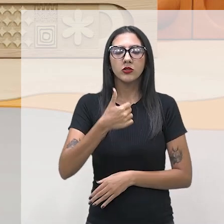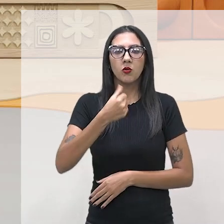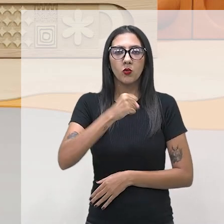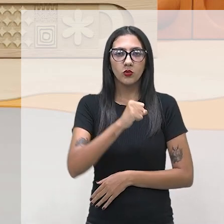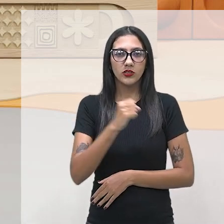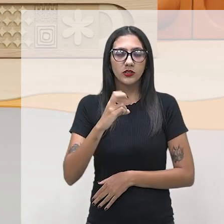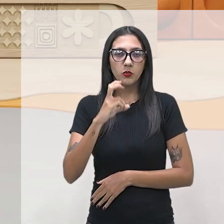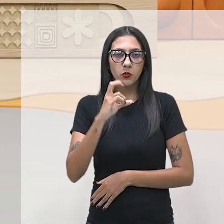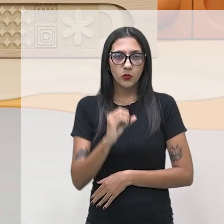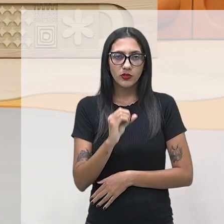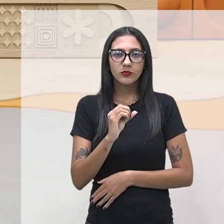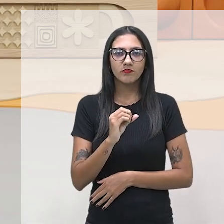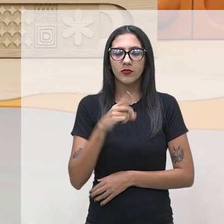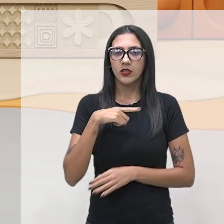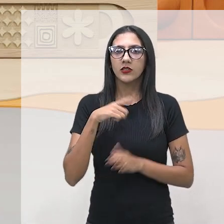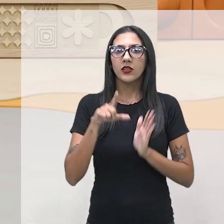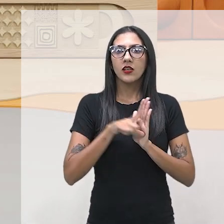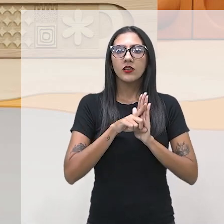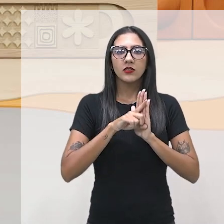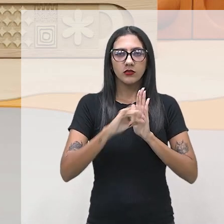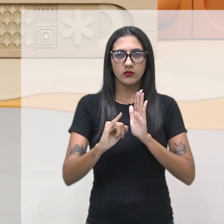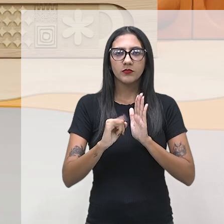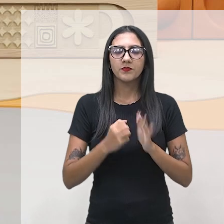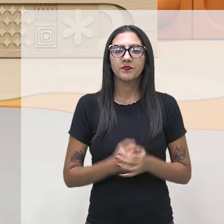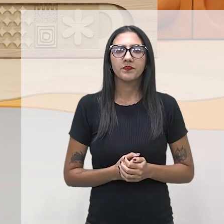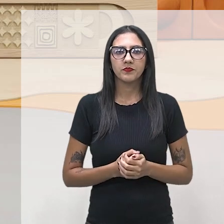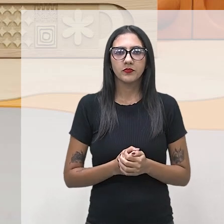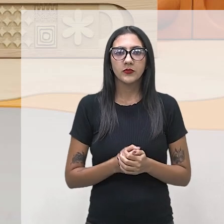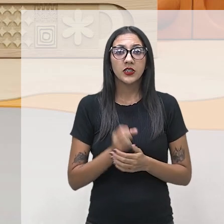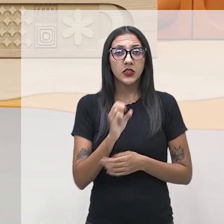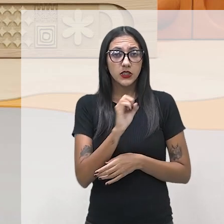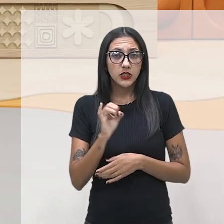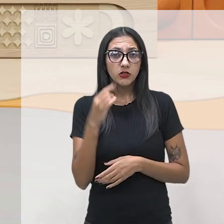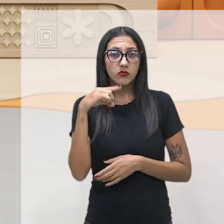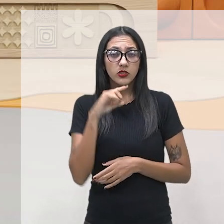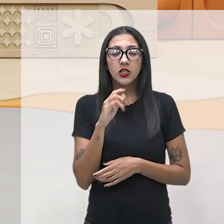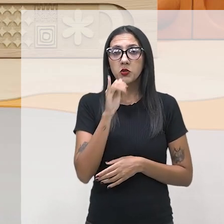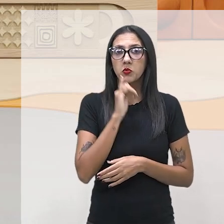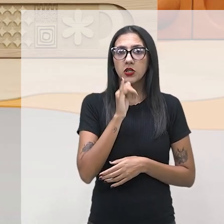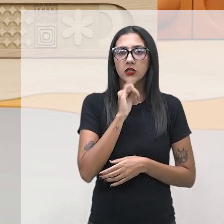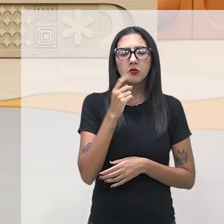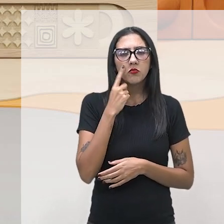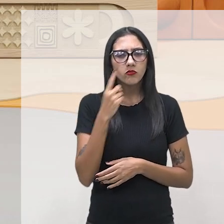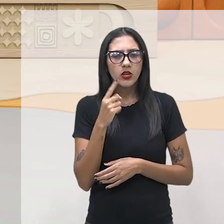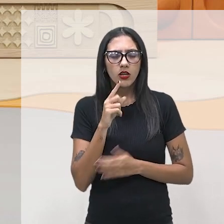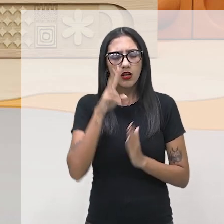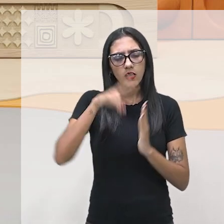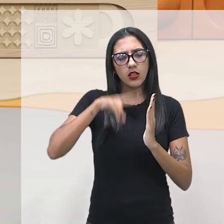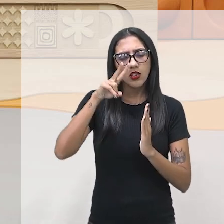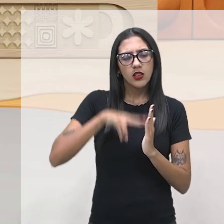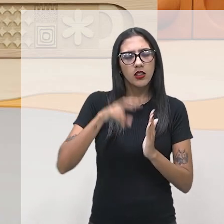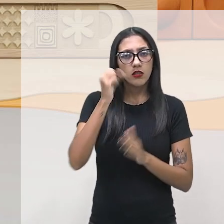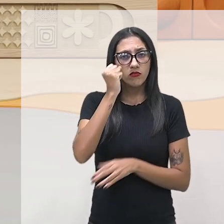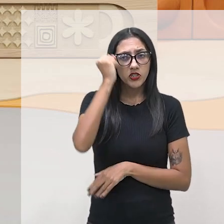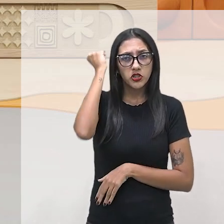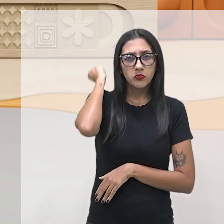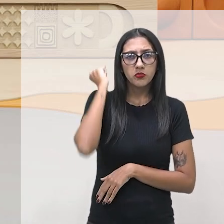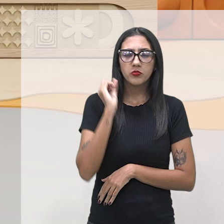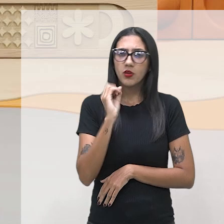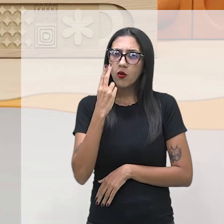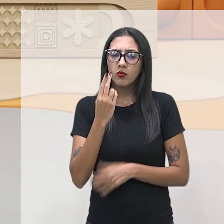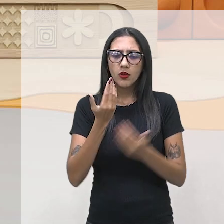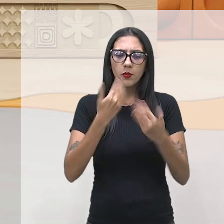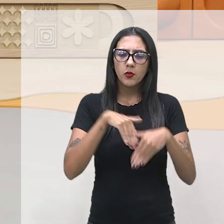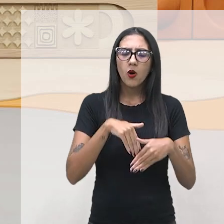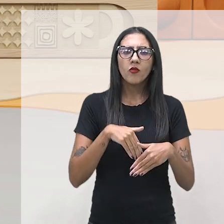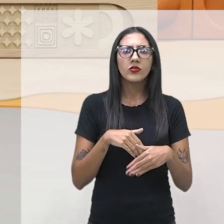1850. Lei Eusébio de Queiroz, se vocês em algum momento virem um vestibular ou virem uma prova, o que foi